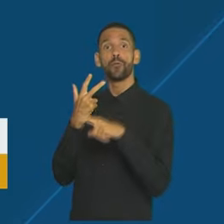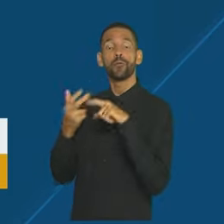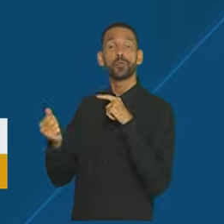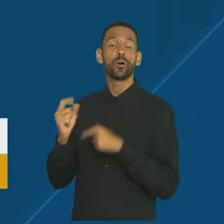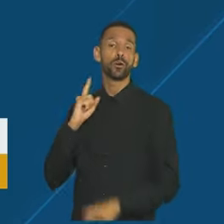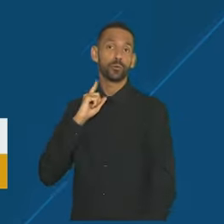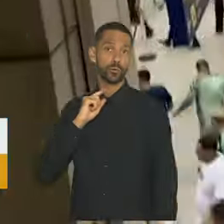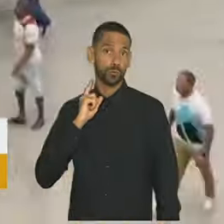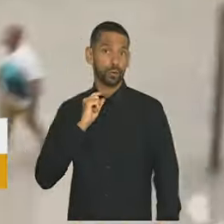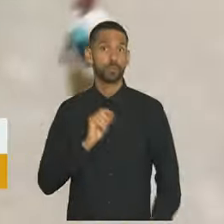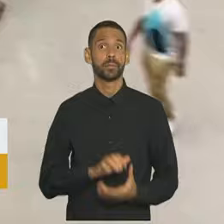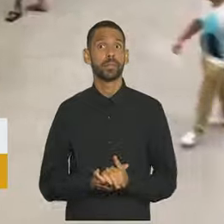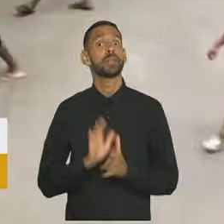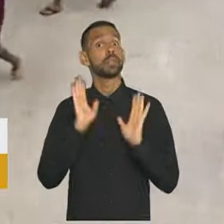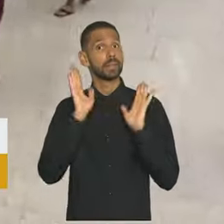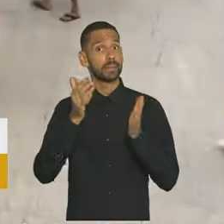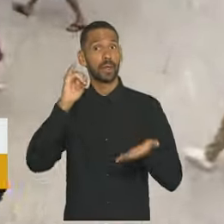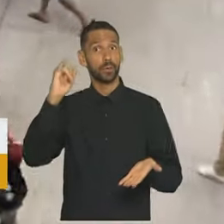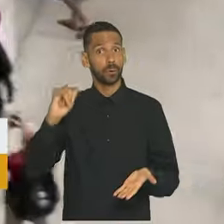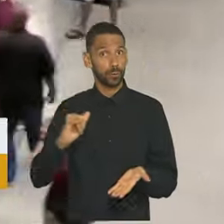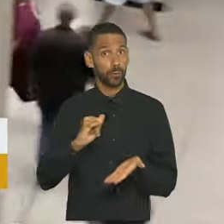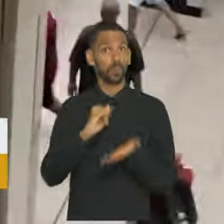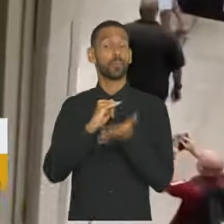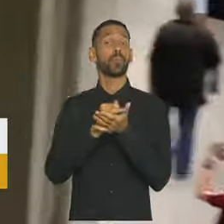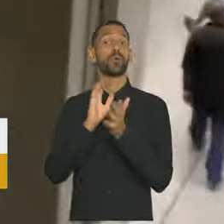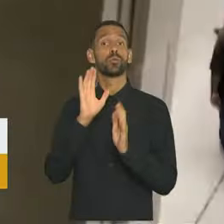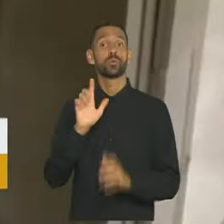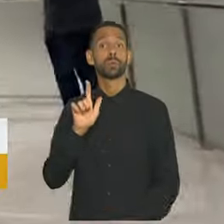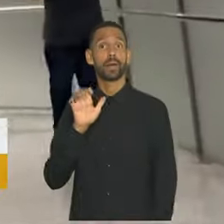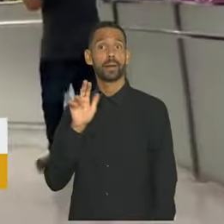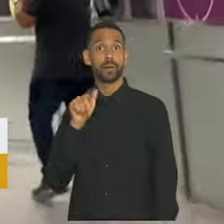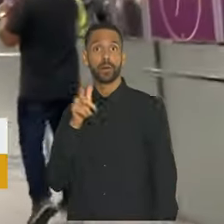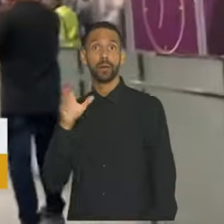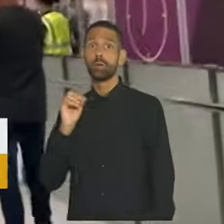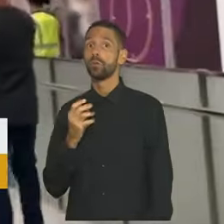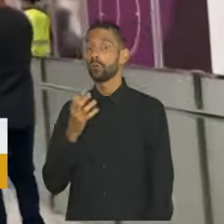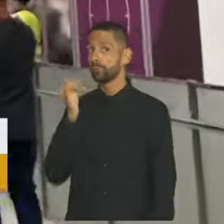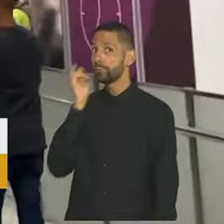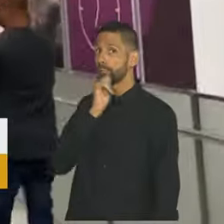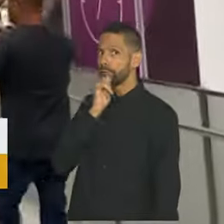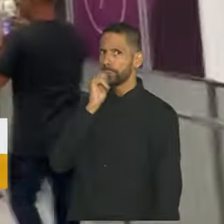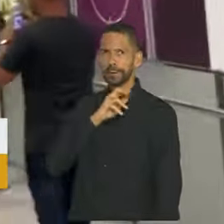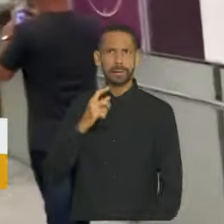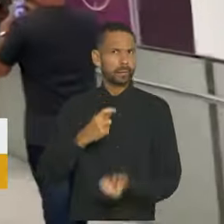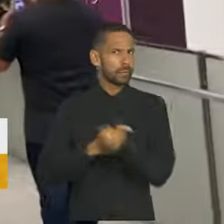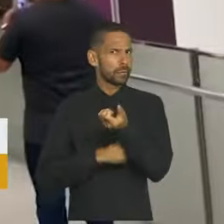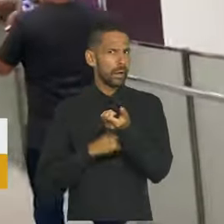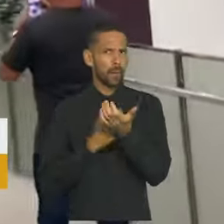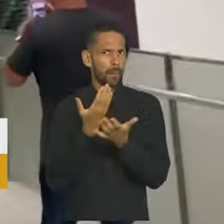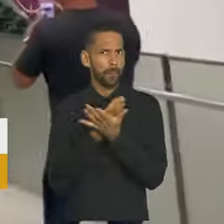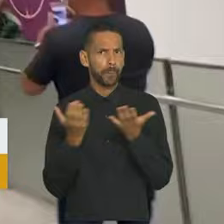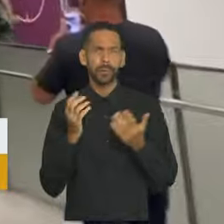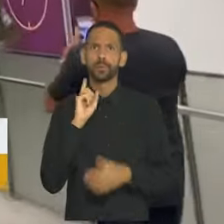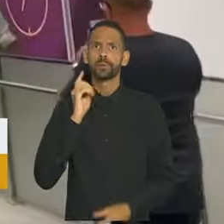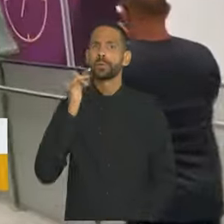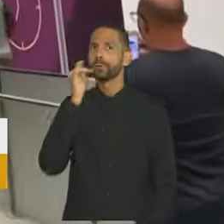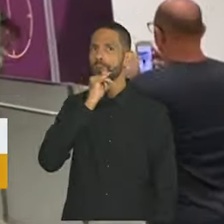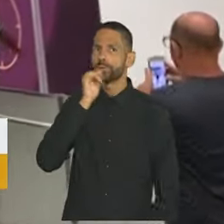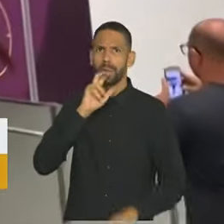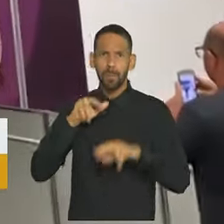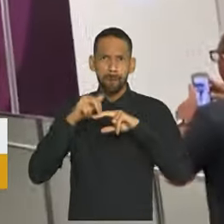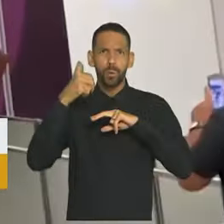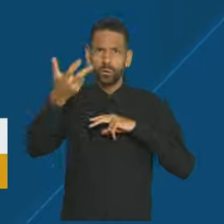do rubro-negro. Já no Aeroporto Internacional Tom Jobim, no Galeão, tricolores revoltados com a derrota do Fluminense pularam